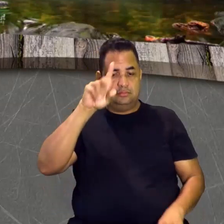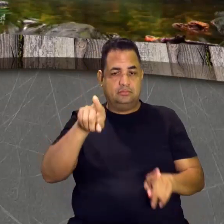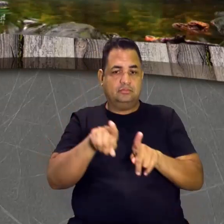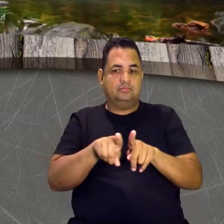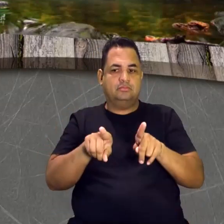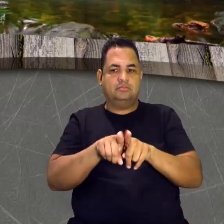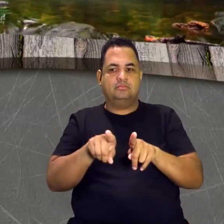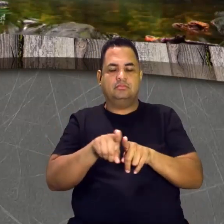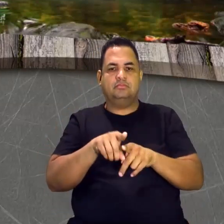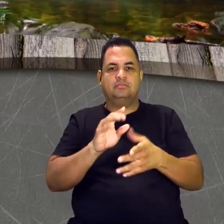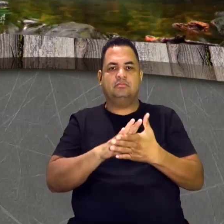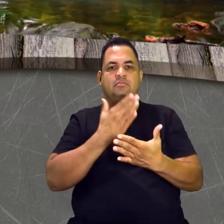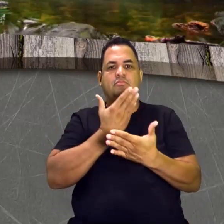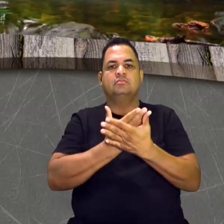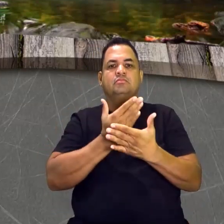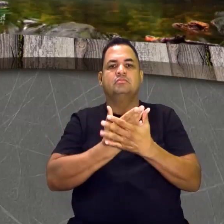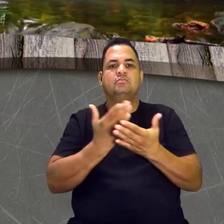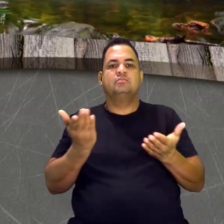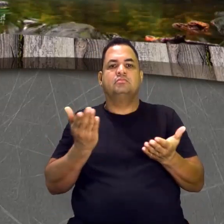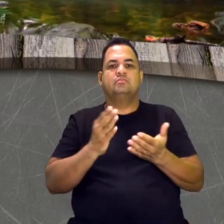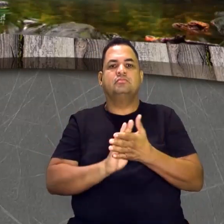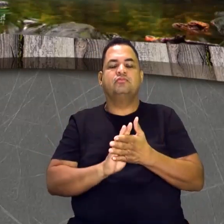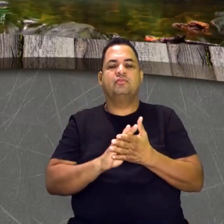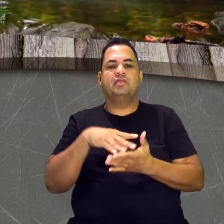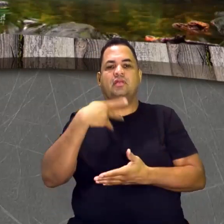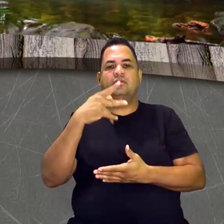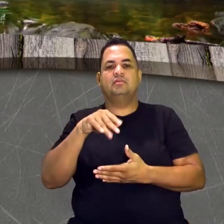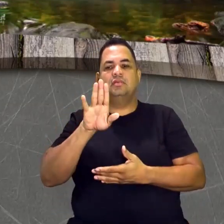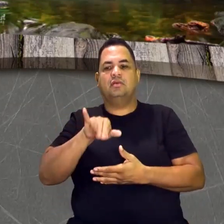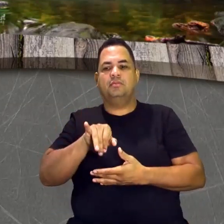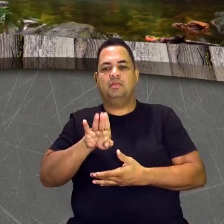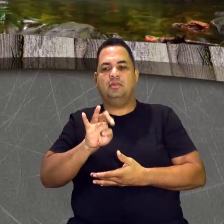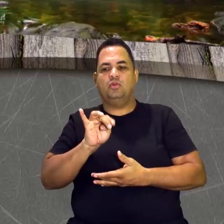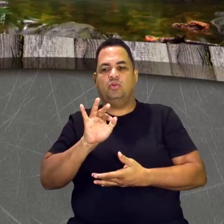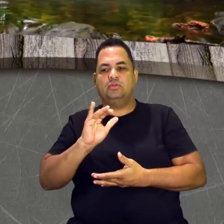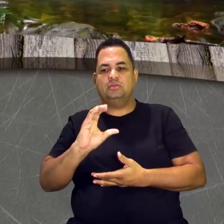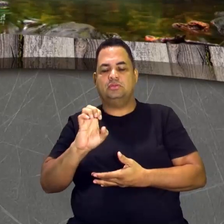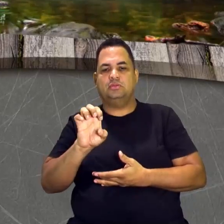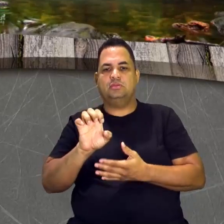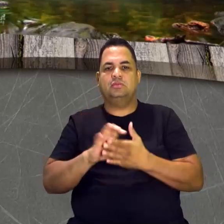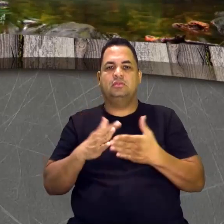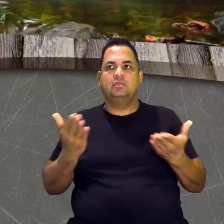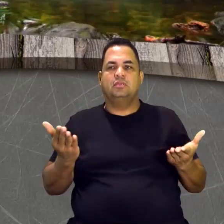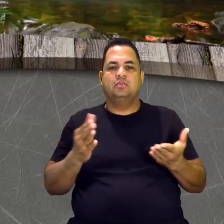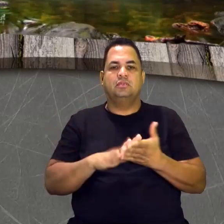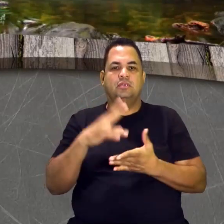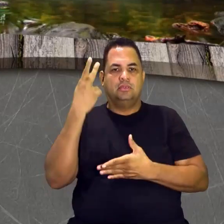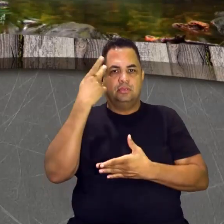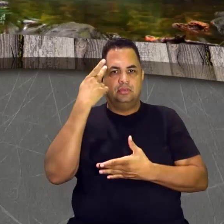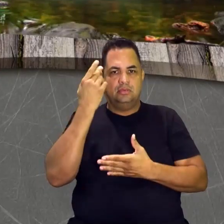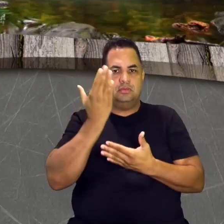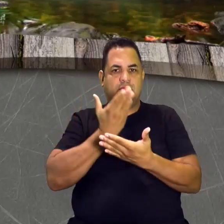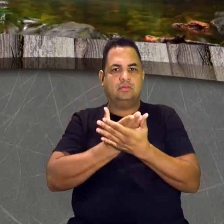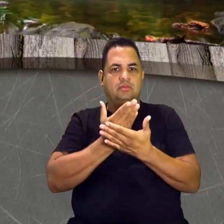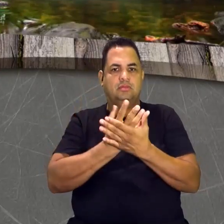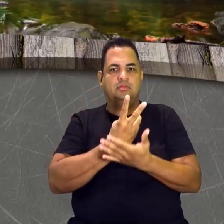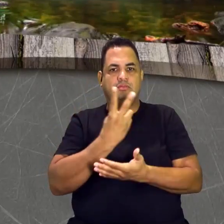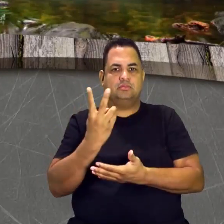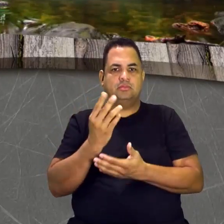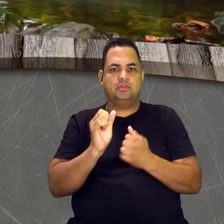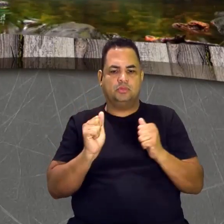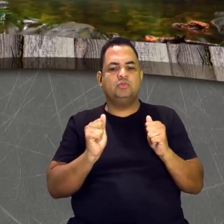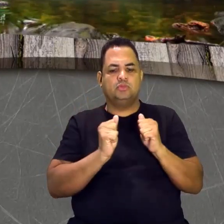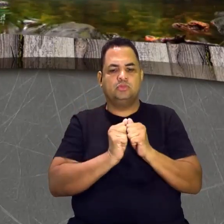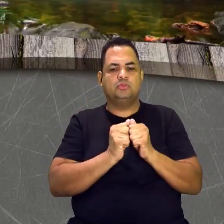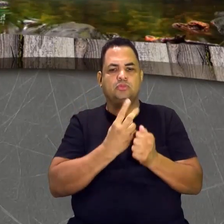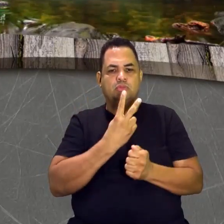aula que nós tivemos, nós falamos sobre a mitose, né? Que geralmente a gente dá essas aulas, geralmente até junto, no